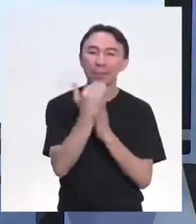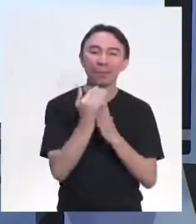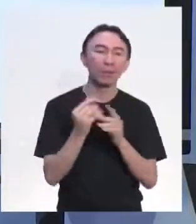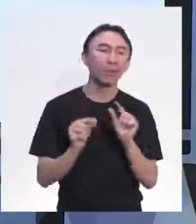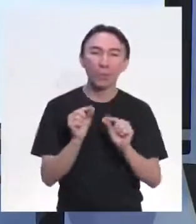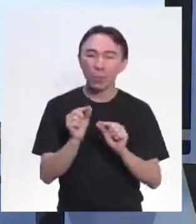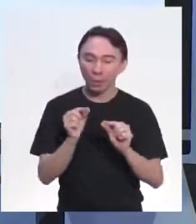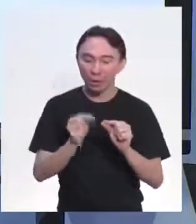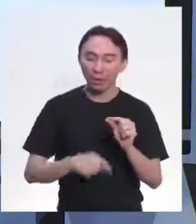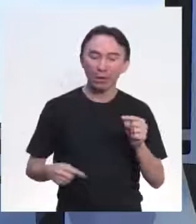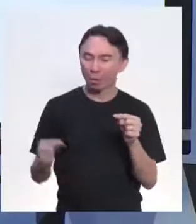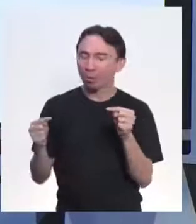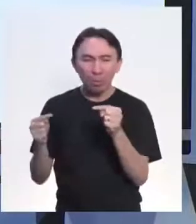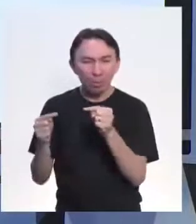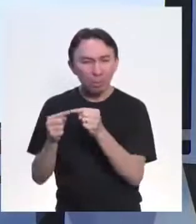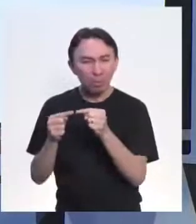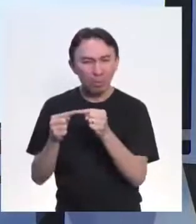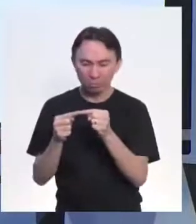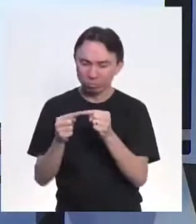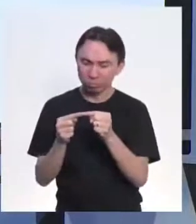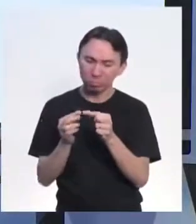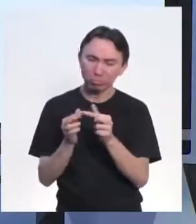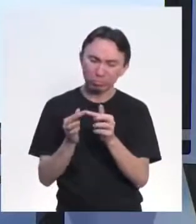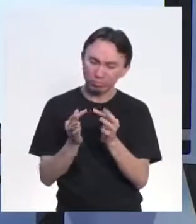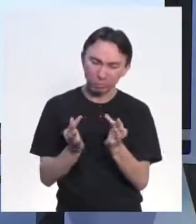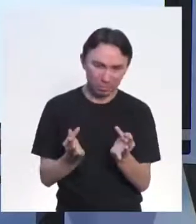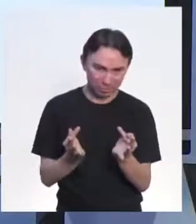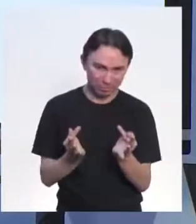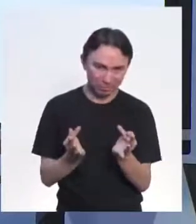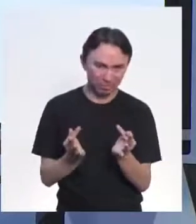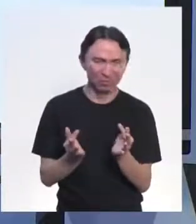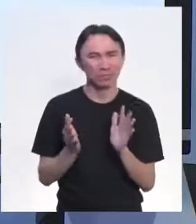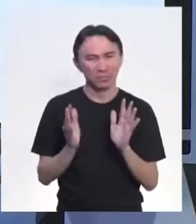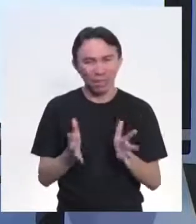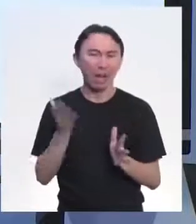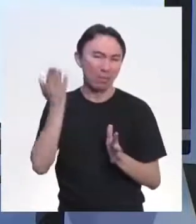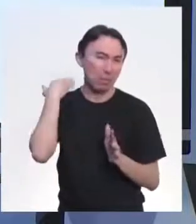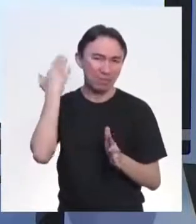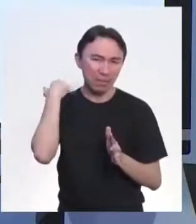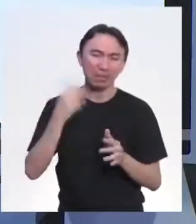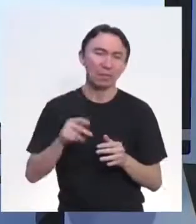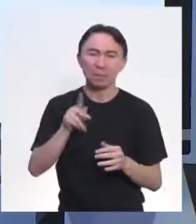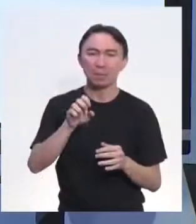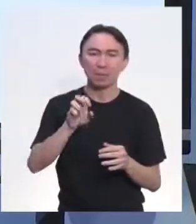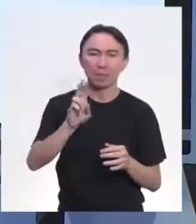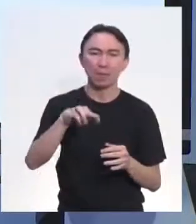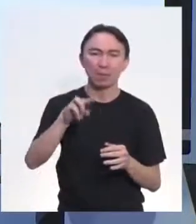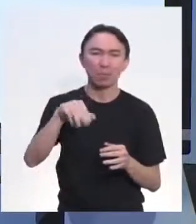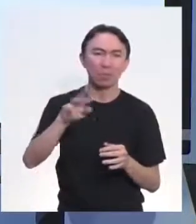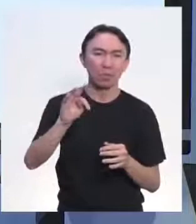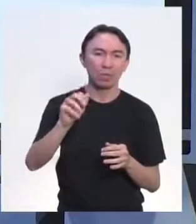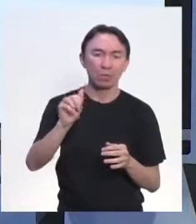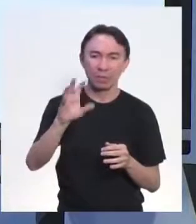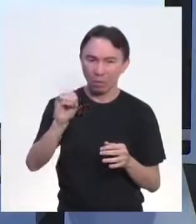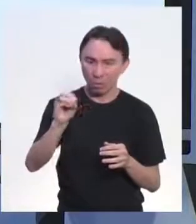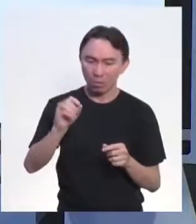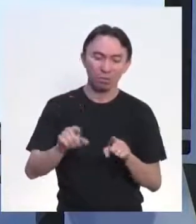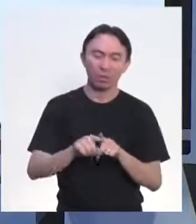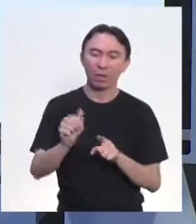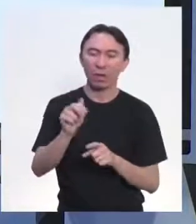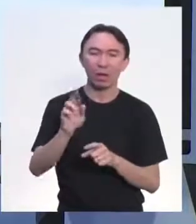combinação simples. Isso mesmo, nós já vimos a permutação, já vimos o arranjo e agora vamos ver